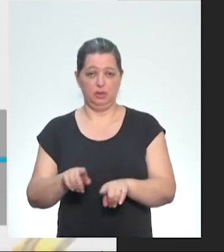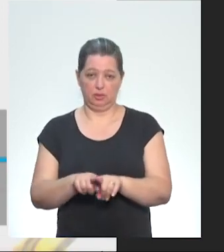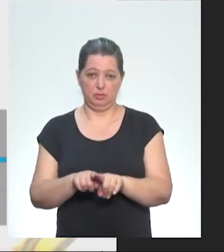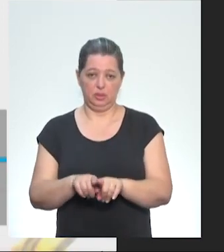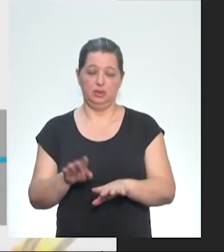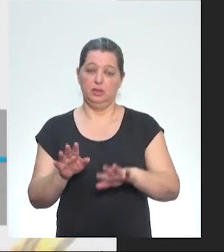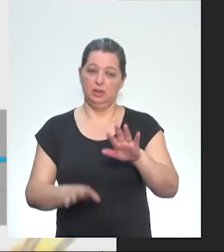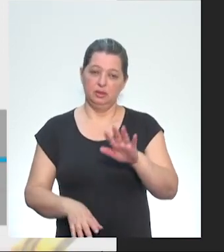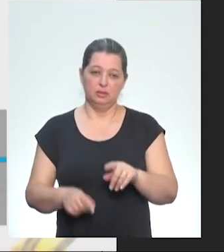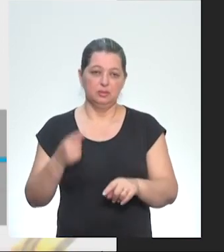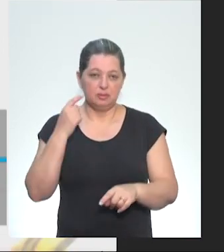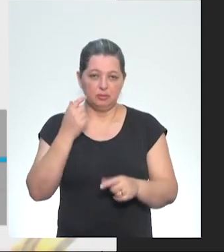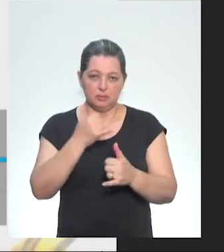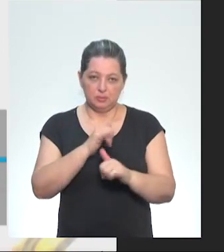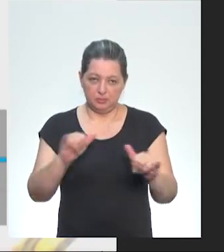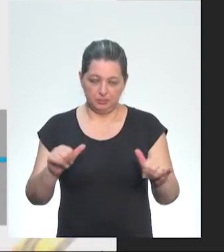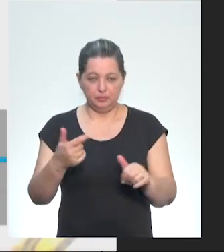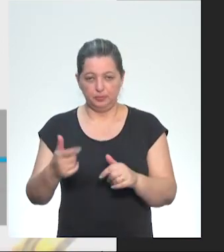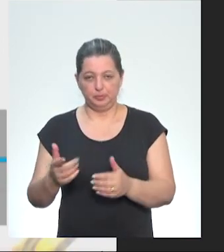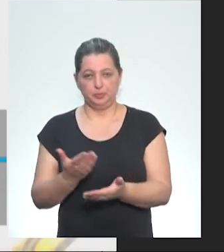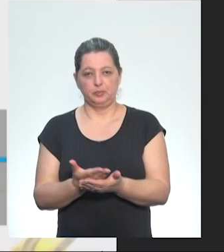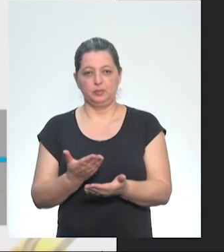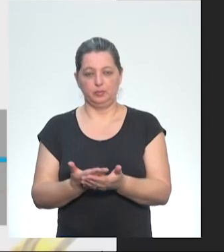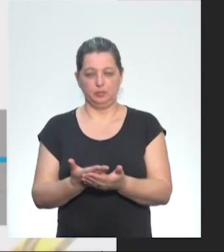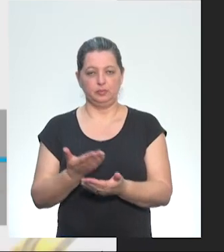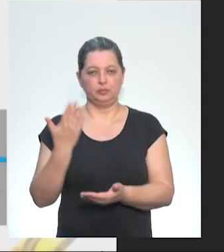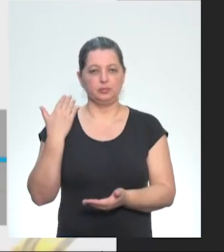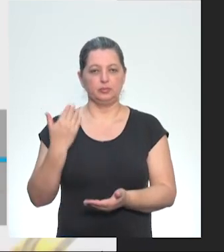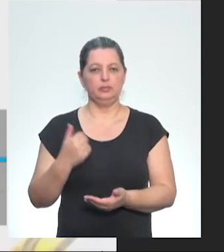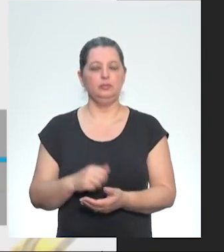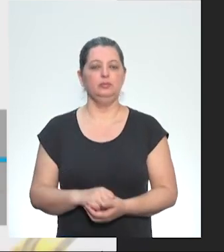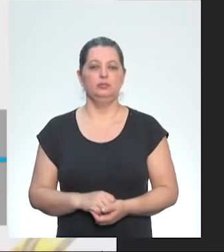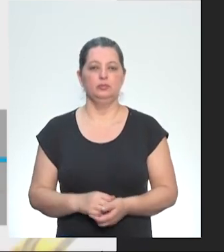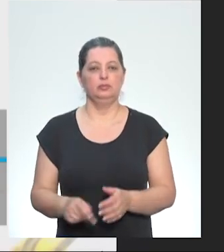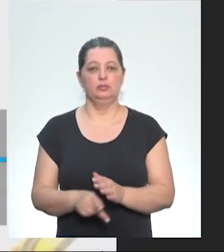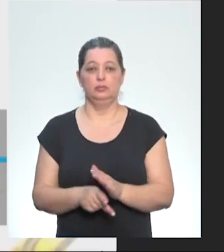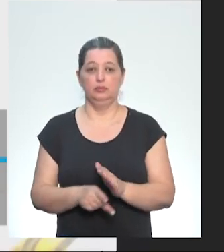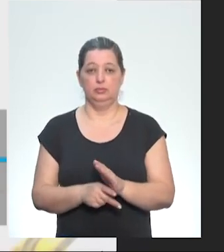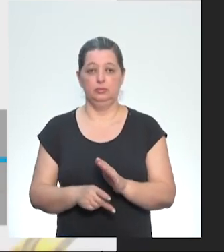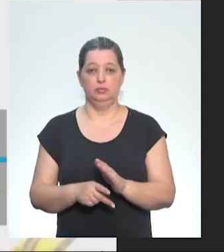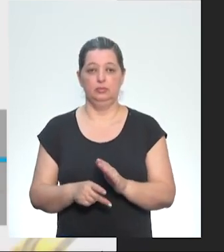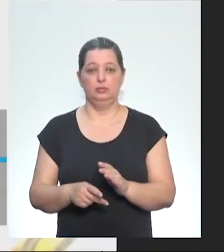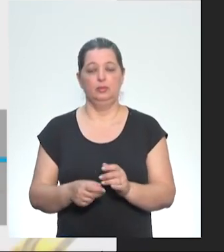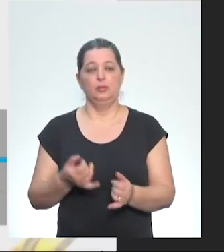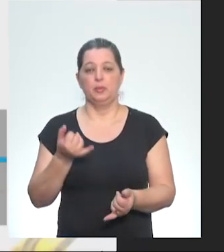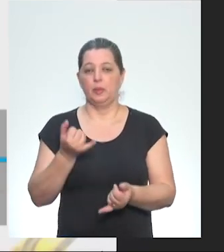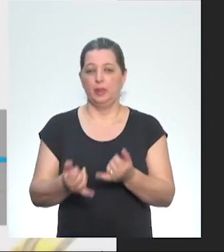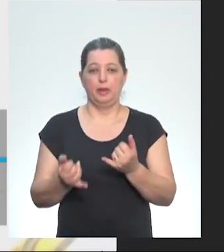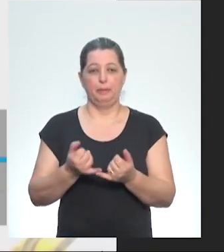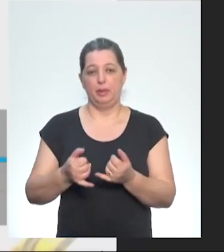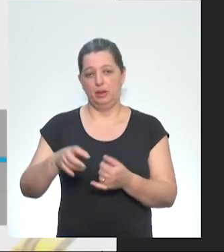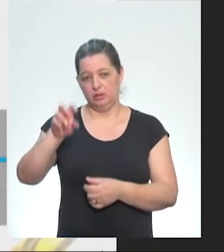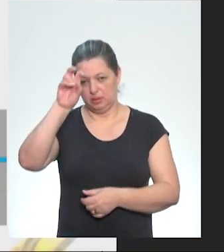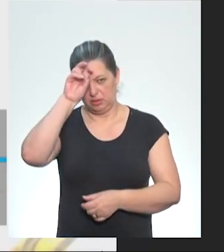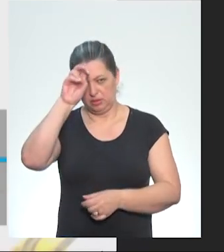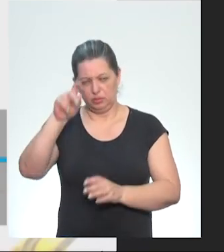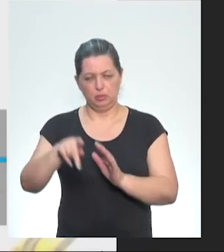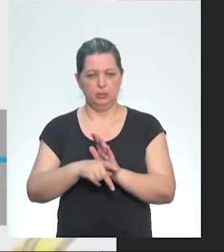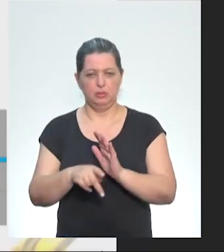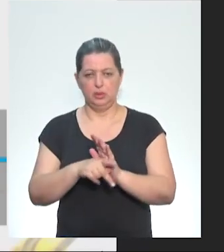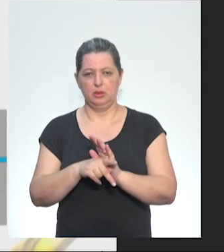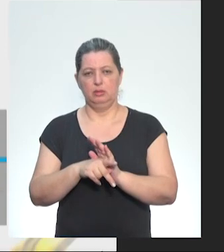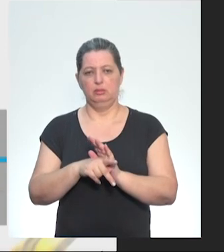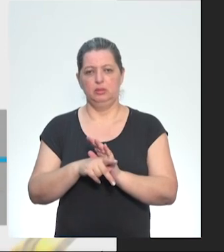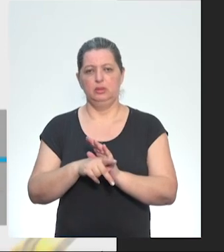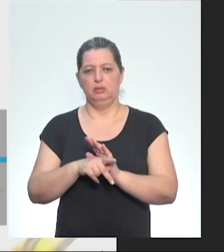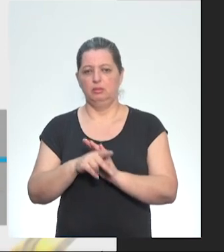que aí a gente conecta com uma outra aula que a gente teve, coloque, né, esse Egito embranquecido, é um país africano, em